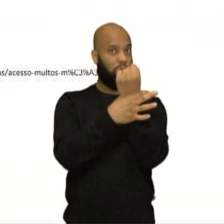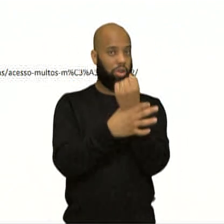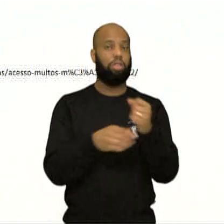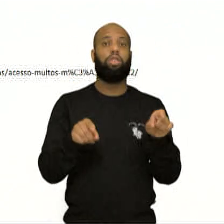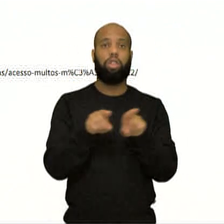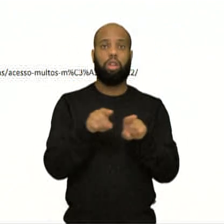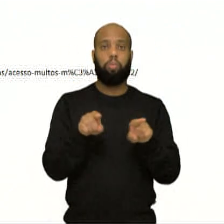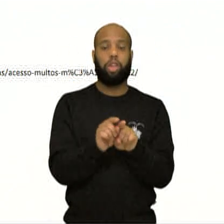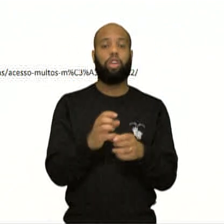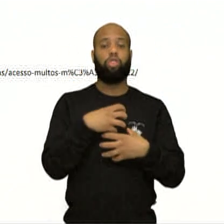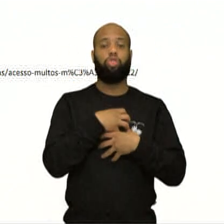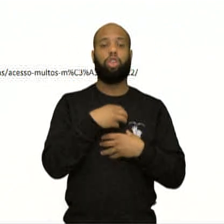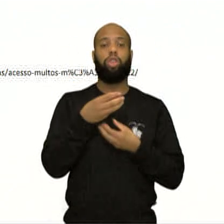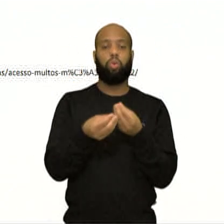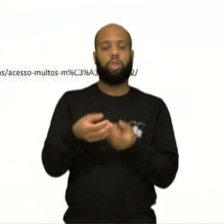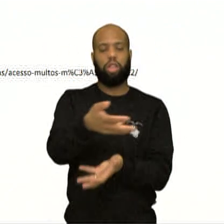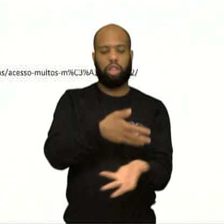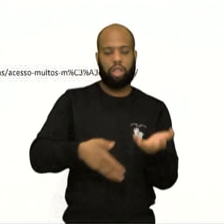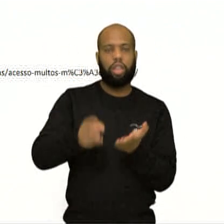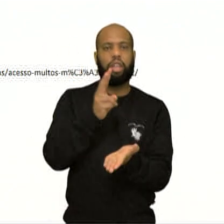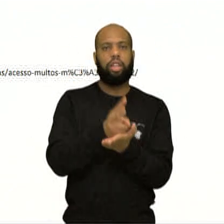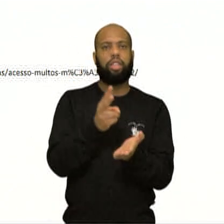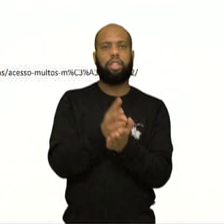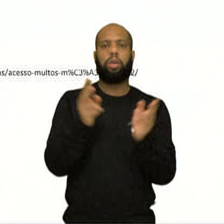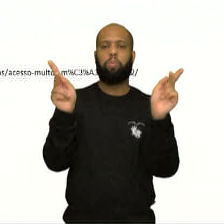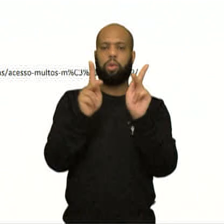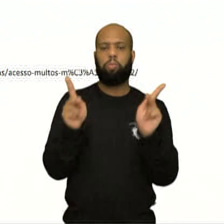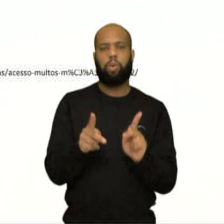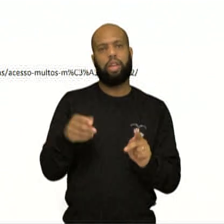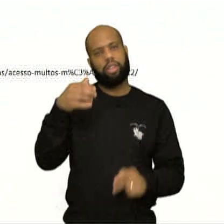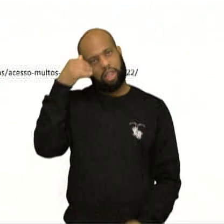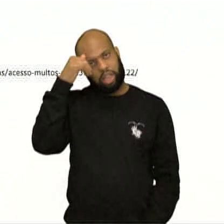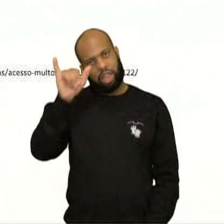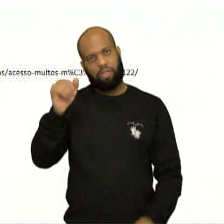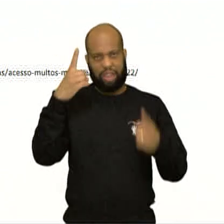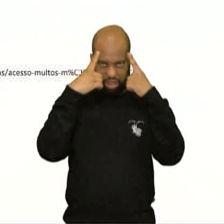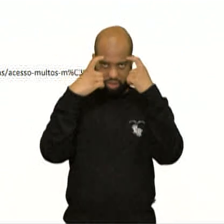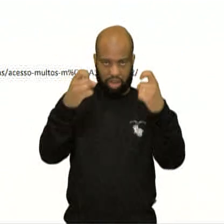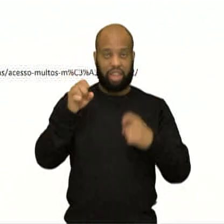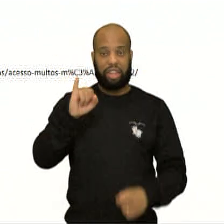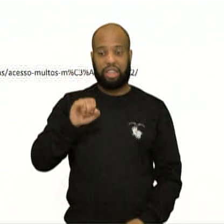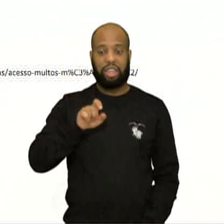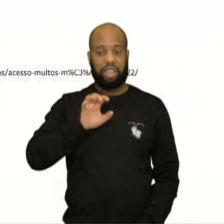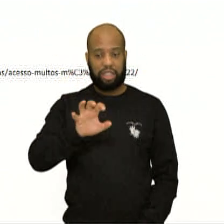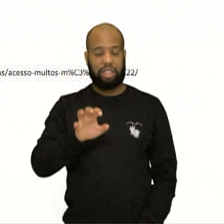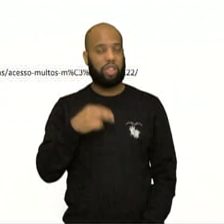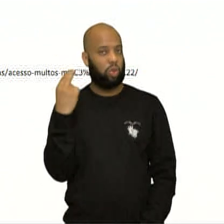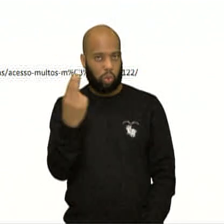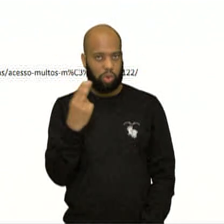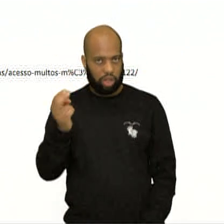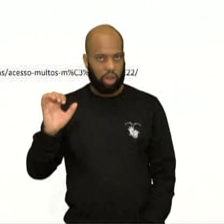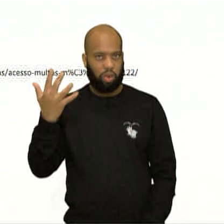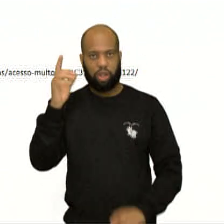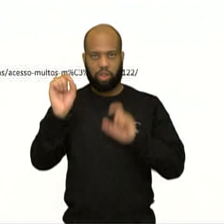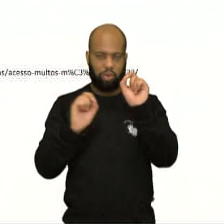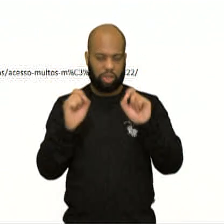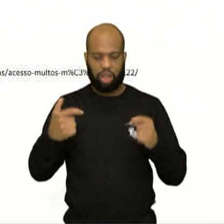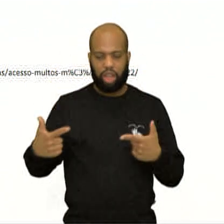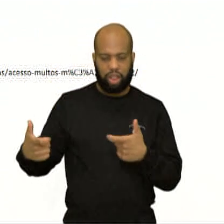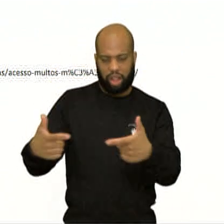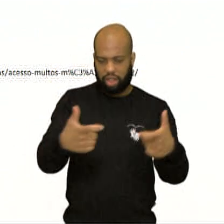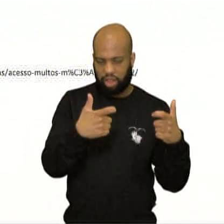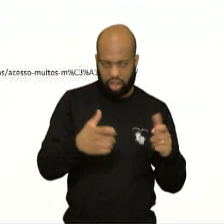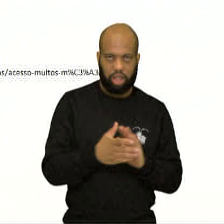meios pacíficos. Quando não acontece, ocorre a guerra, né? E da cooperação global. Então,